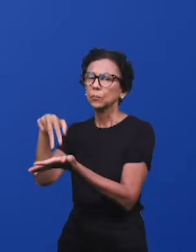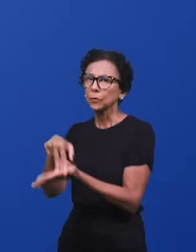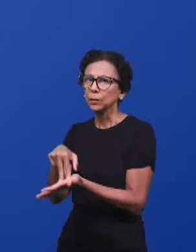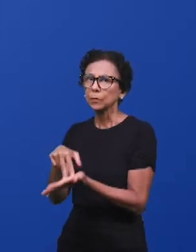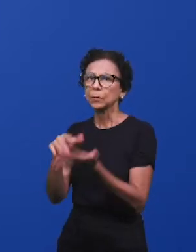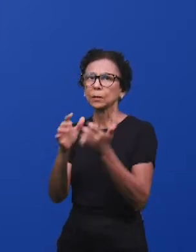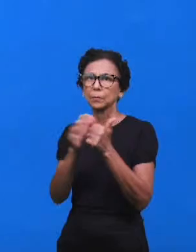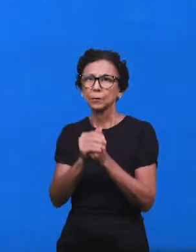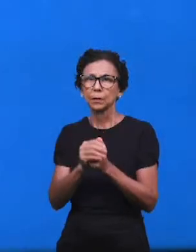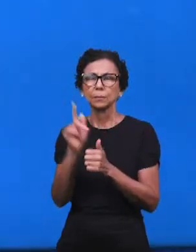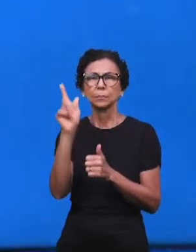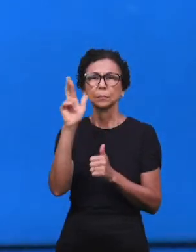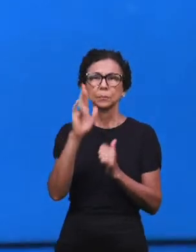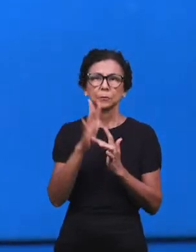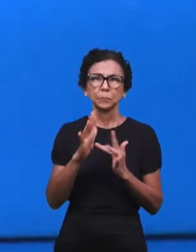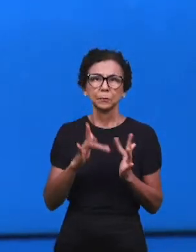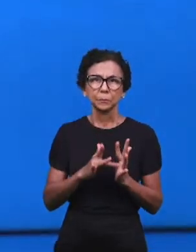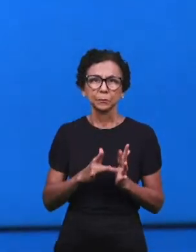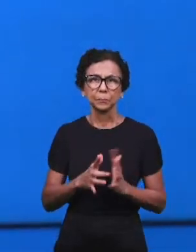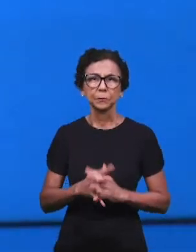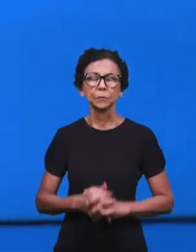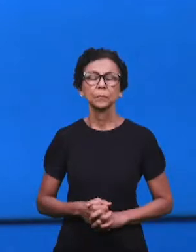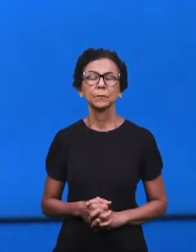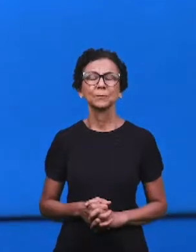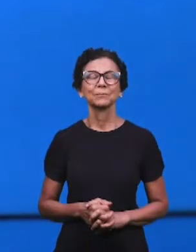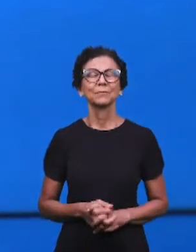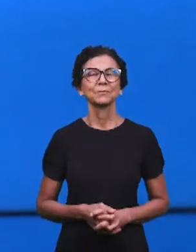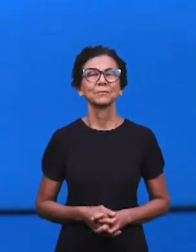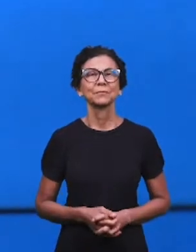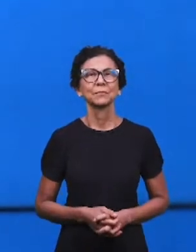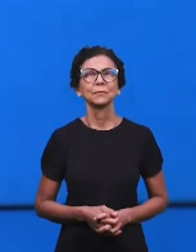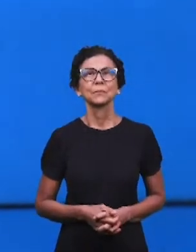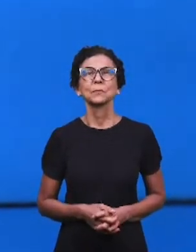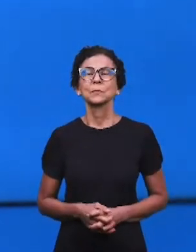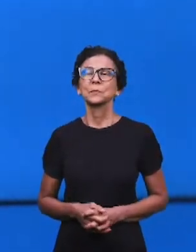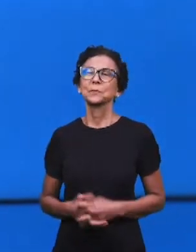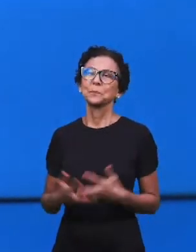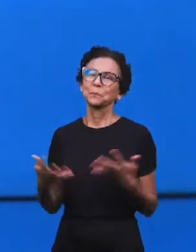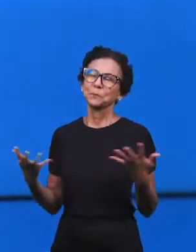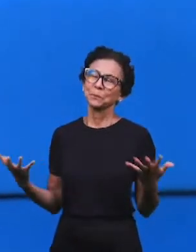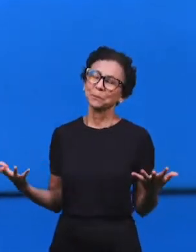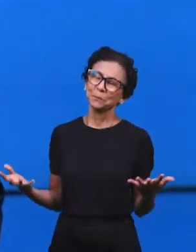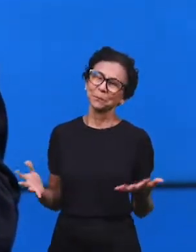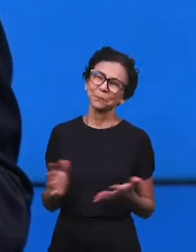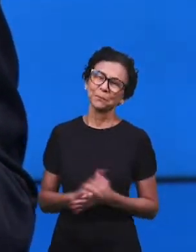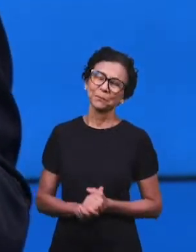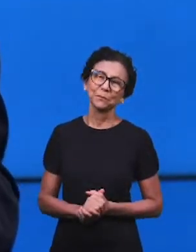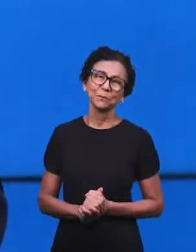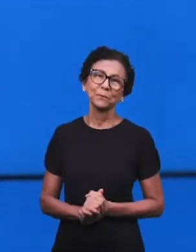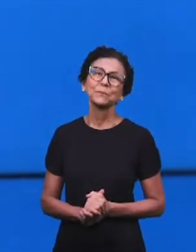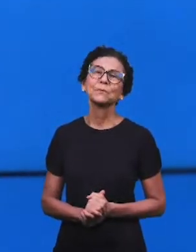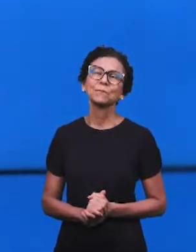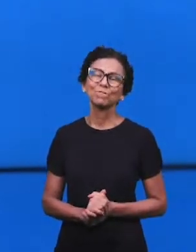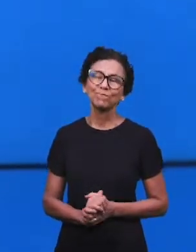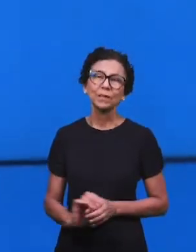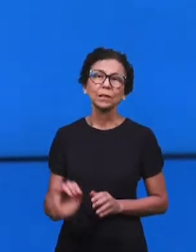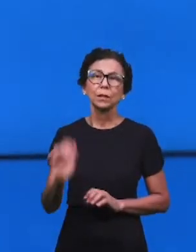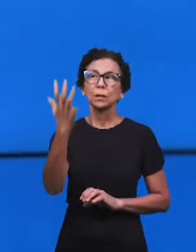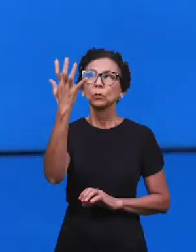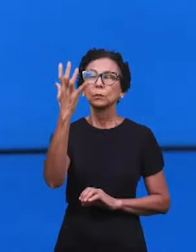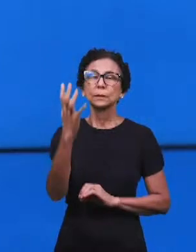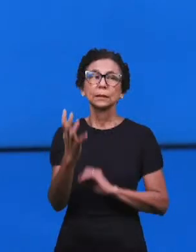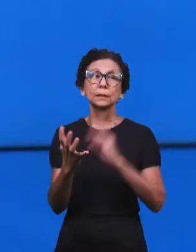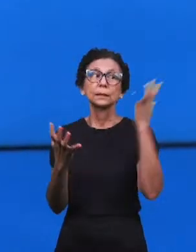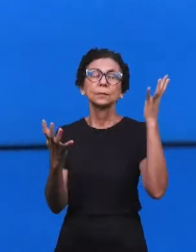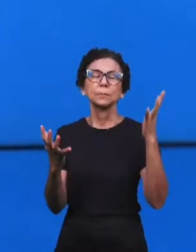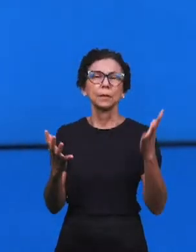Jesus. Amém, Juliana. É claro que sinais evidentes, né? É exatamente aquilo que está mais claro, aquilo que está mais